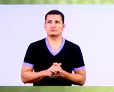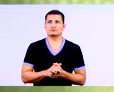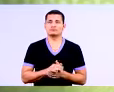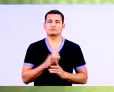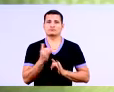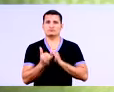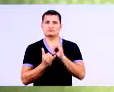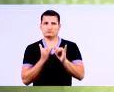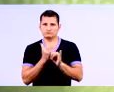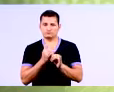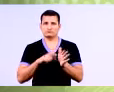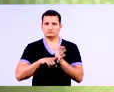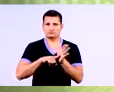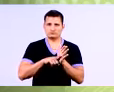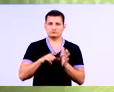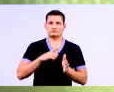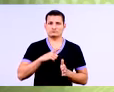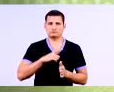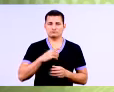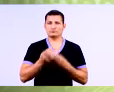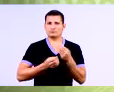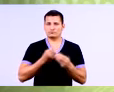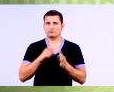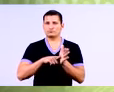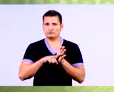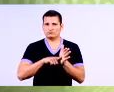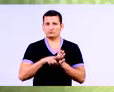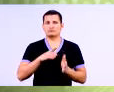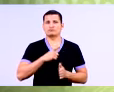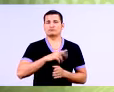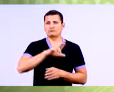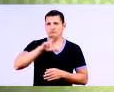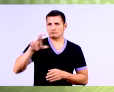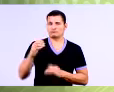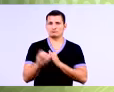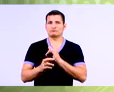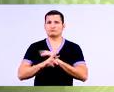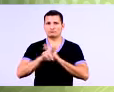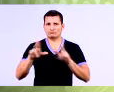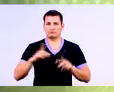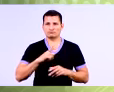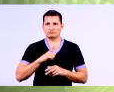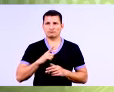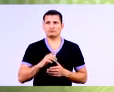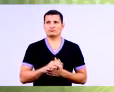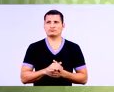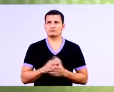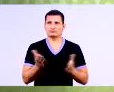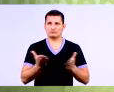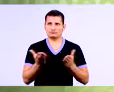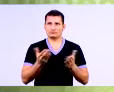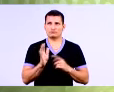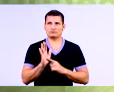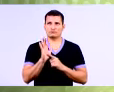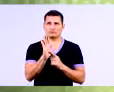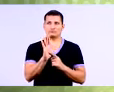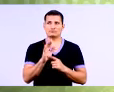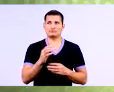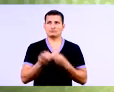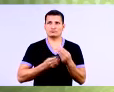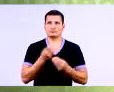na internet, enfim, existem muitos meios de pesquisar esse assunto agora. E aqui eu vou mostrar para vocês